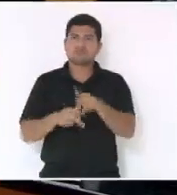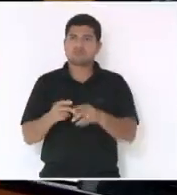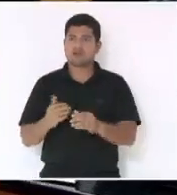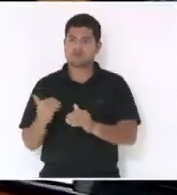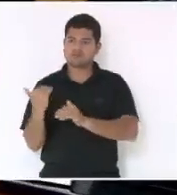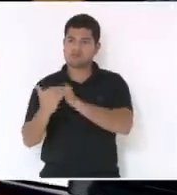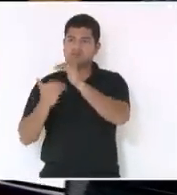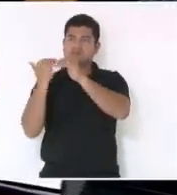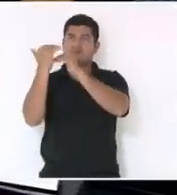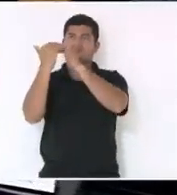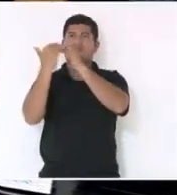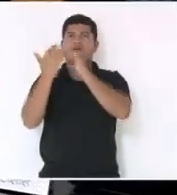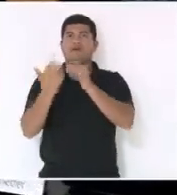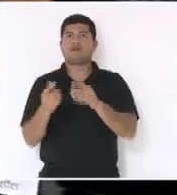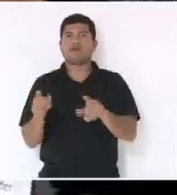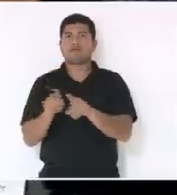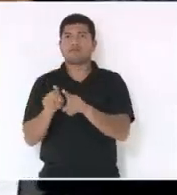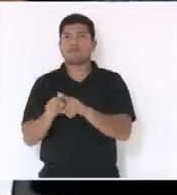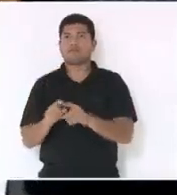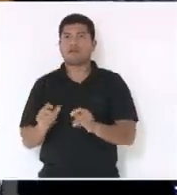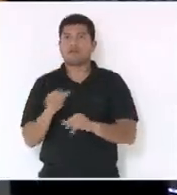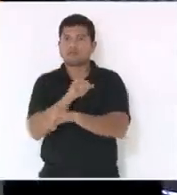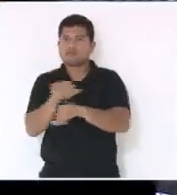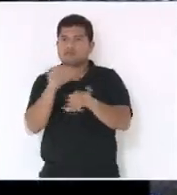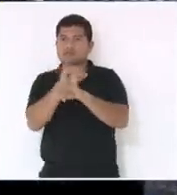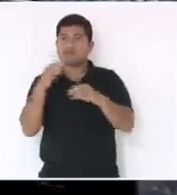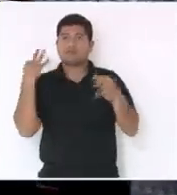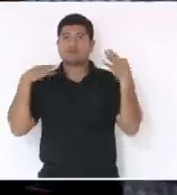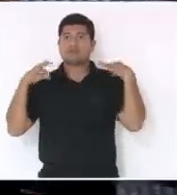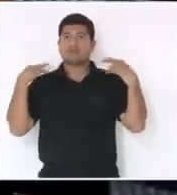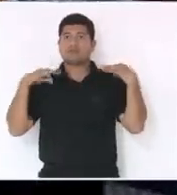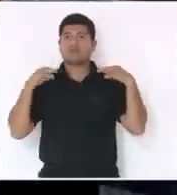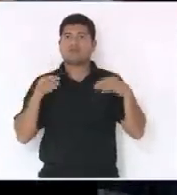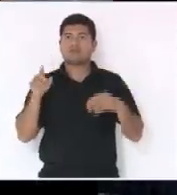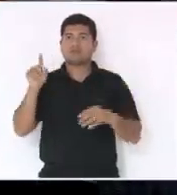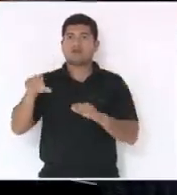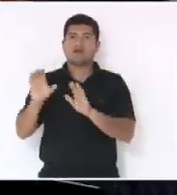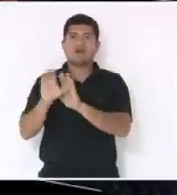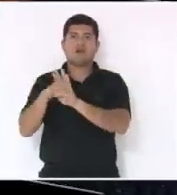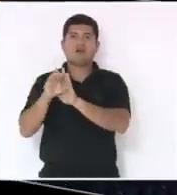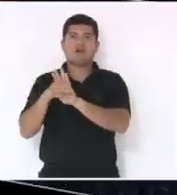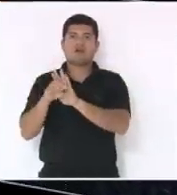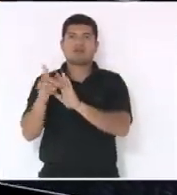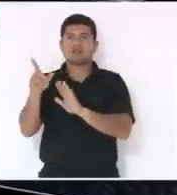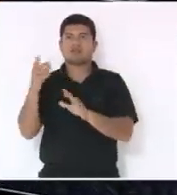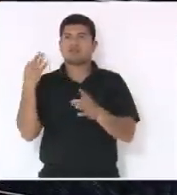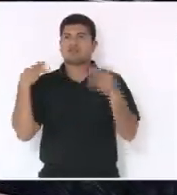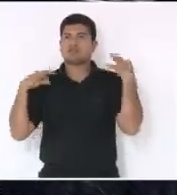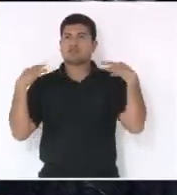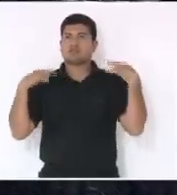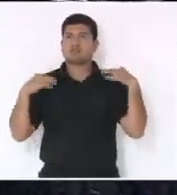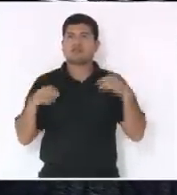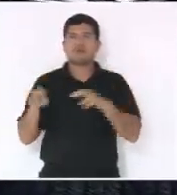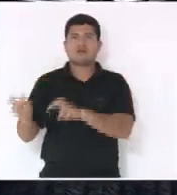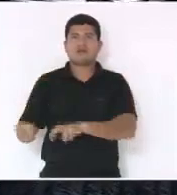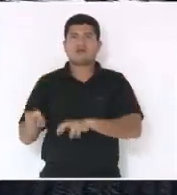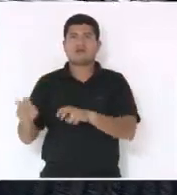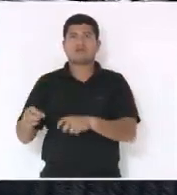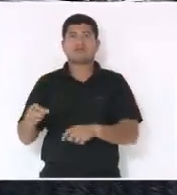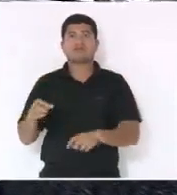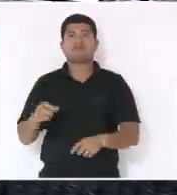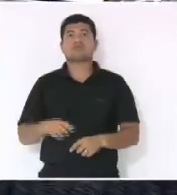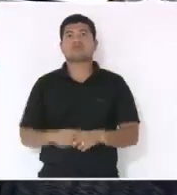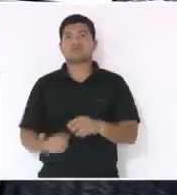uma cidade que promove o turismo, porque esse conceito de turismo rural, de hotéis, fazendas, surgiu no Brasil,